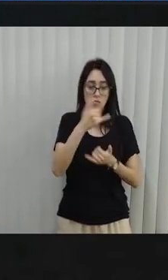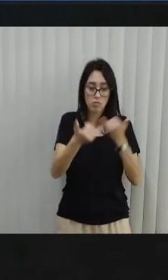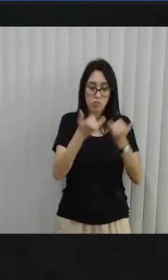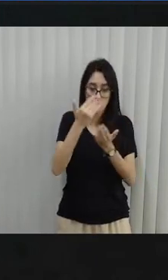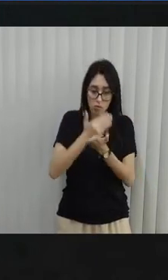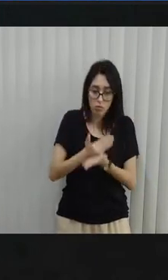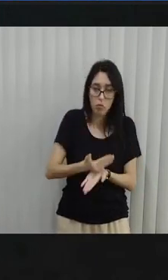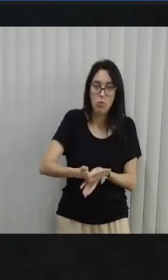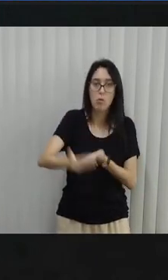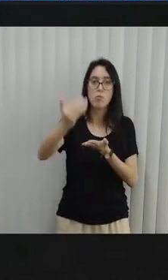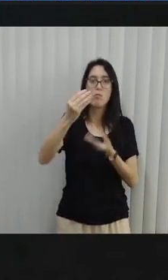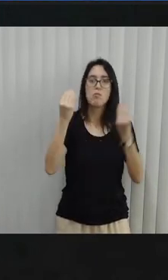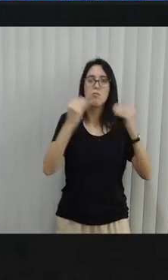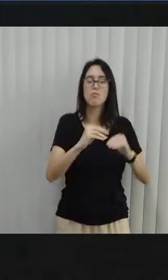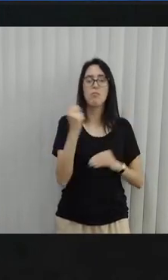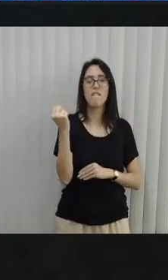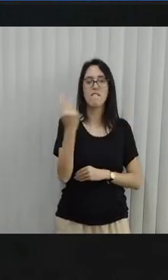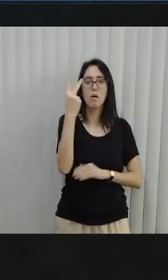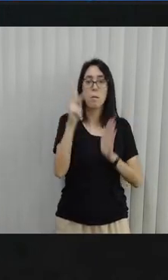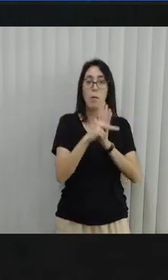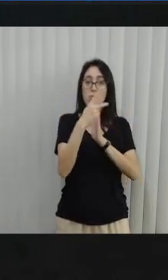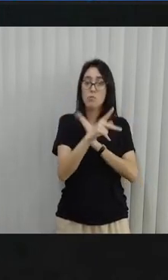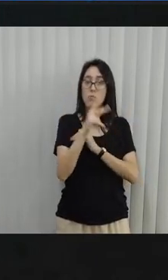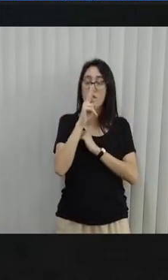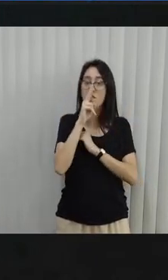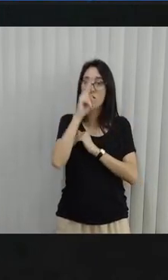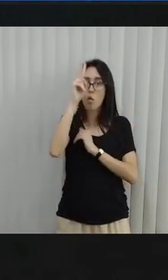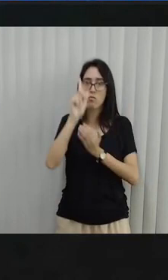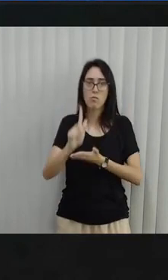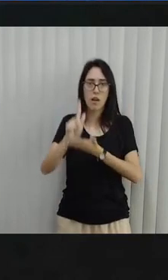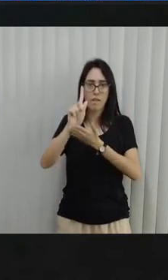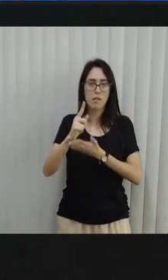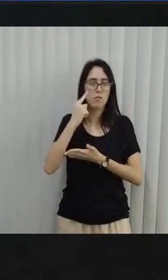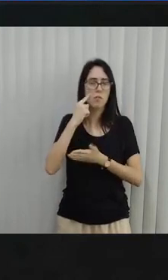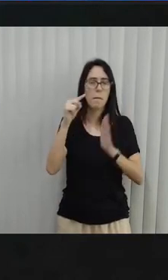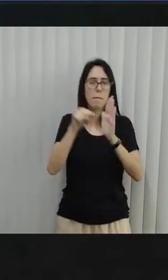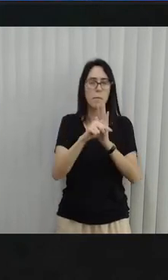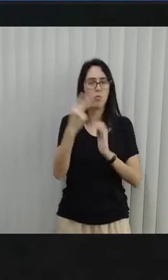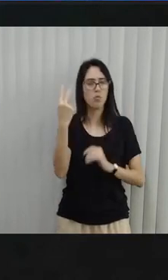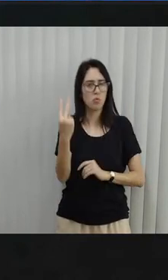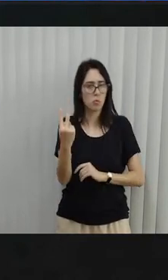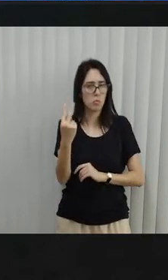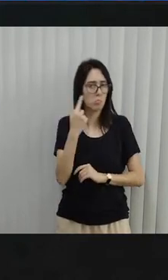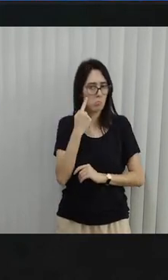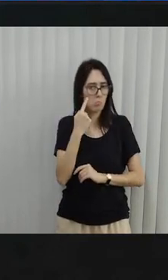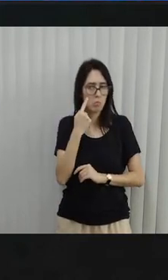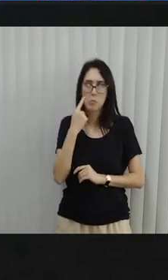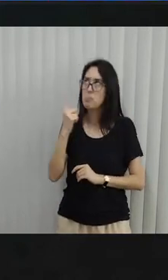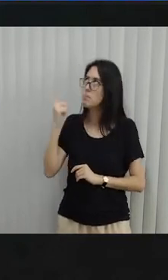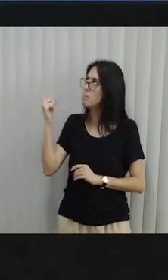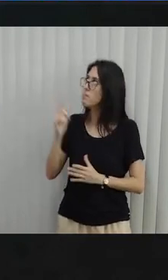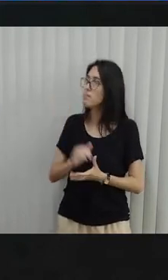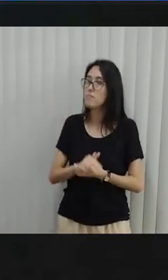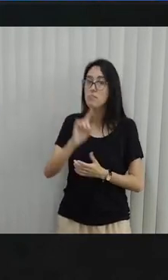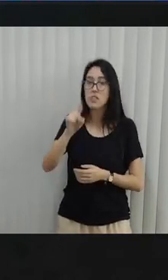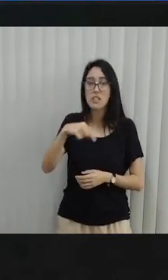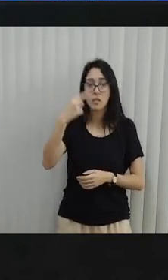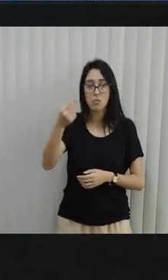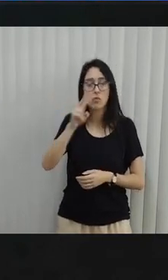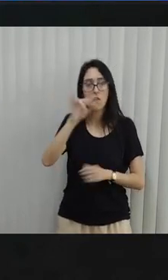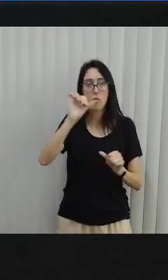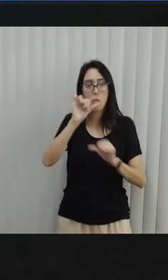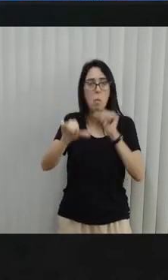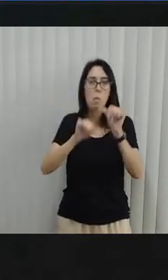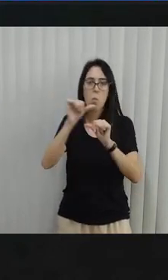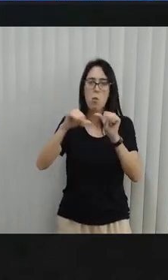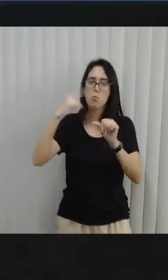começar, eu vou atribuir um valor para a força da gravidade. A gravidade vai ser menos 2, beleza? O meu jogo vai ser menos 2. Depois a gente vai alterar esse valor da